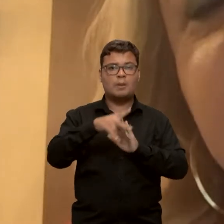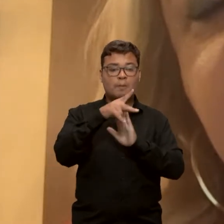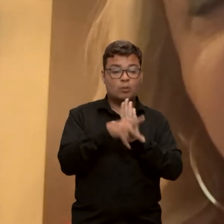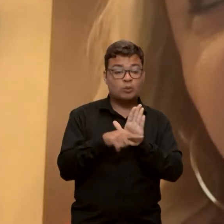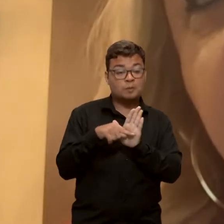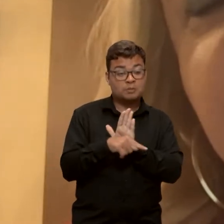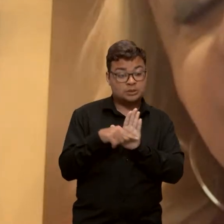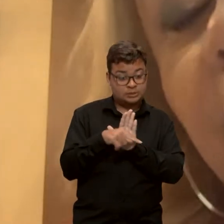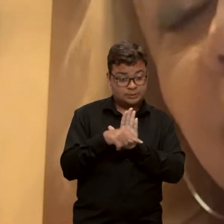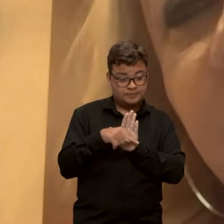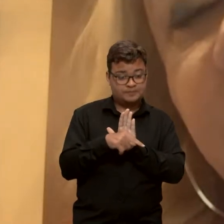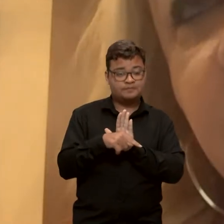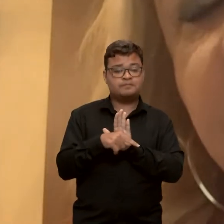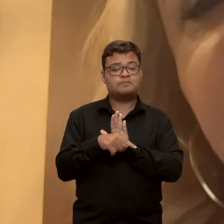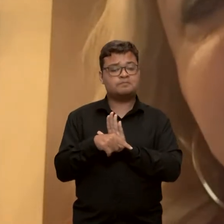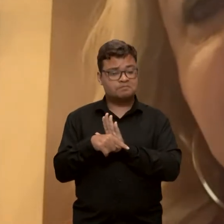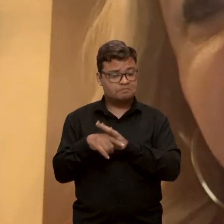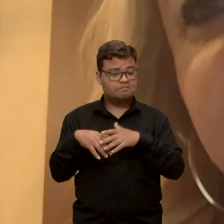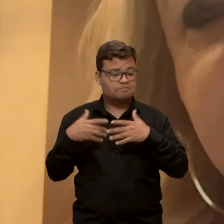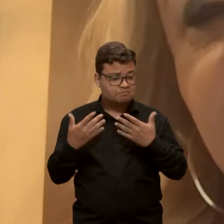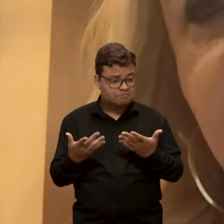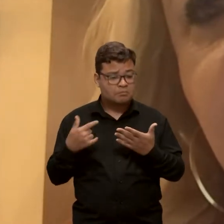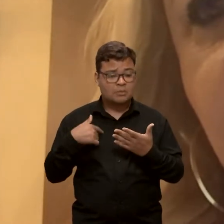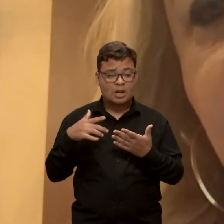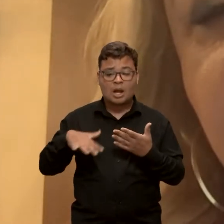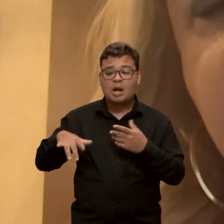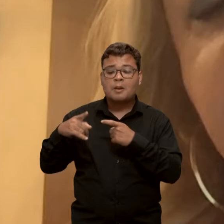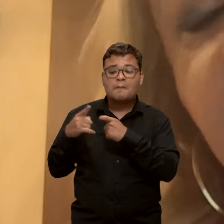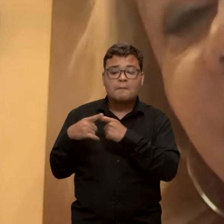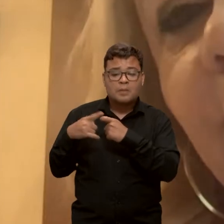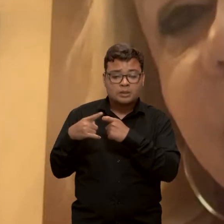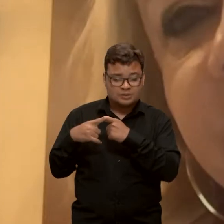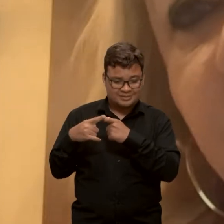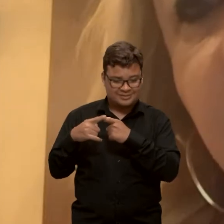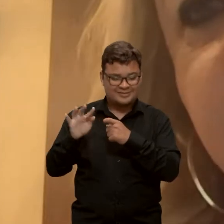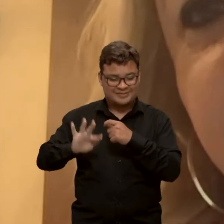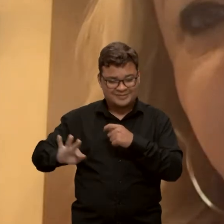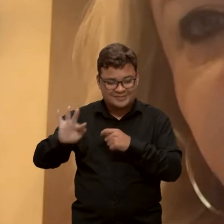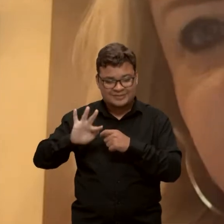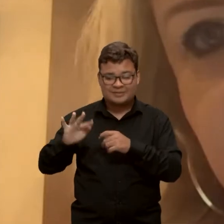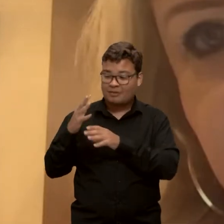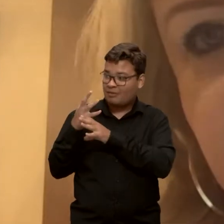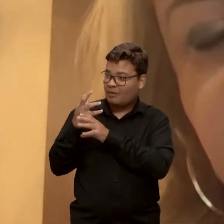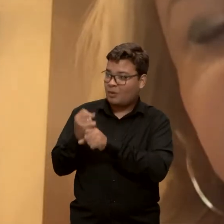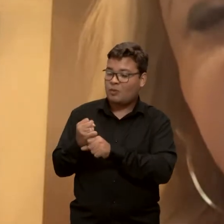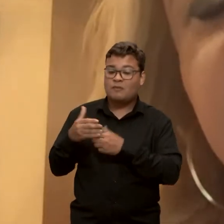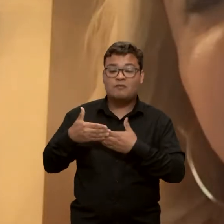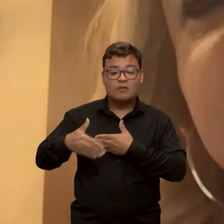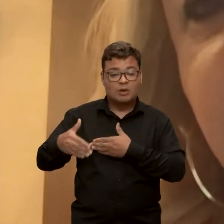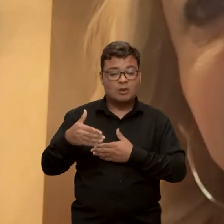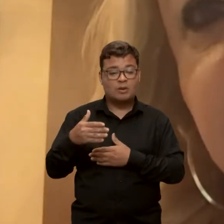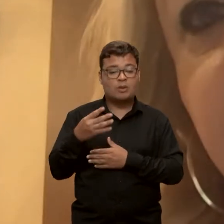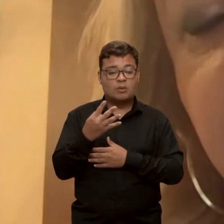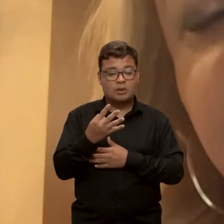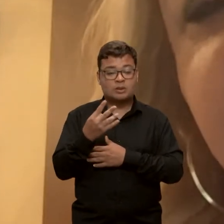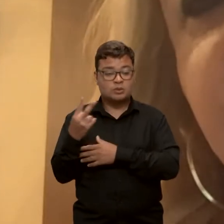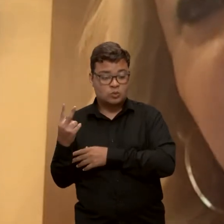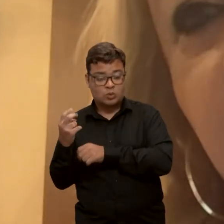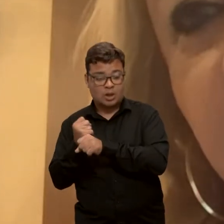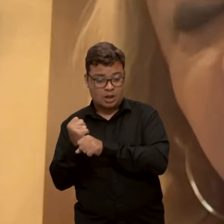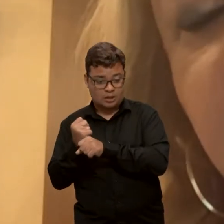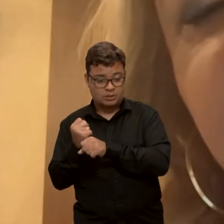com isso, eu estou na Faculdade de Medicina, em abril vai completar 42 anos. 37